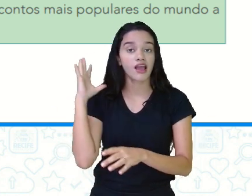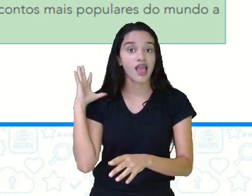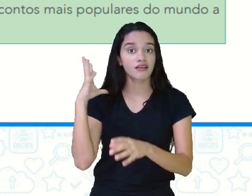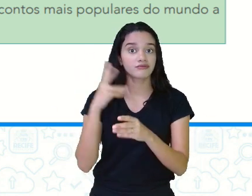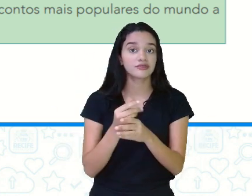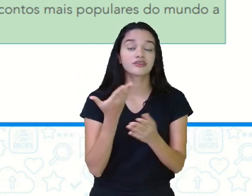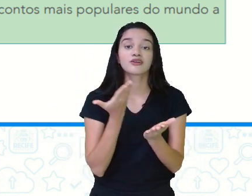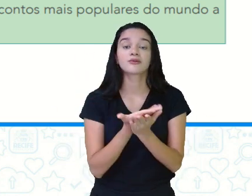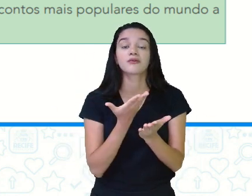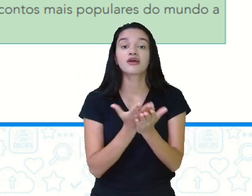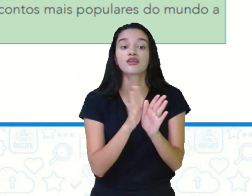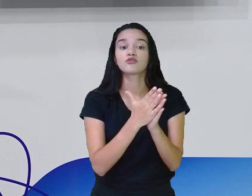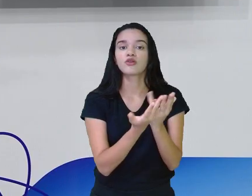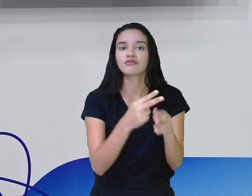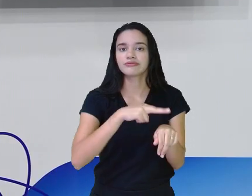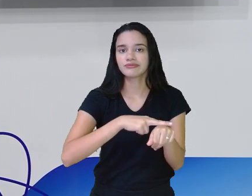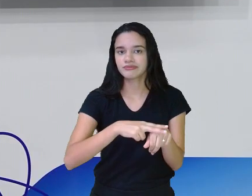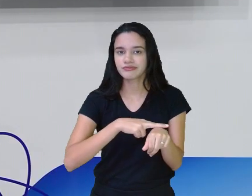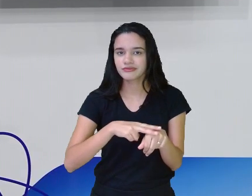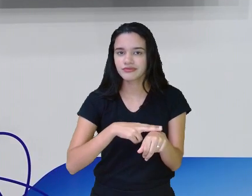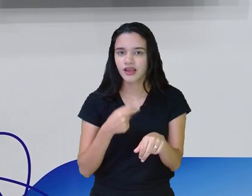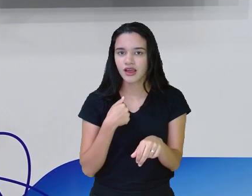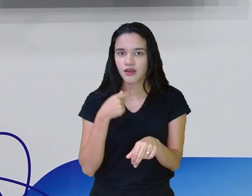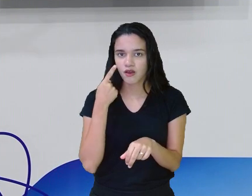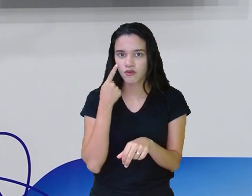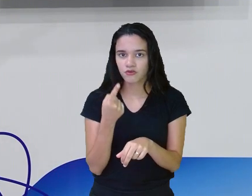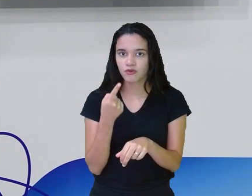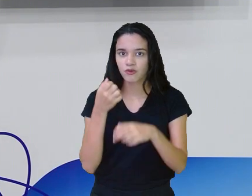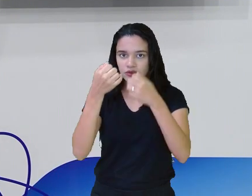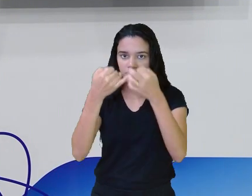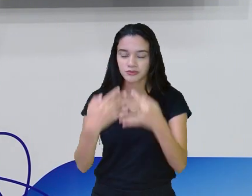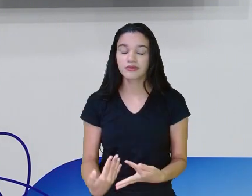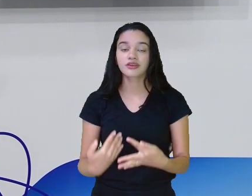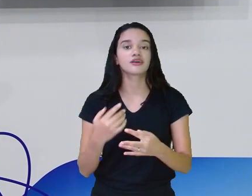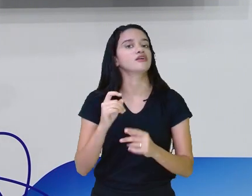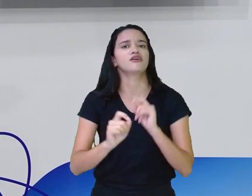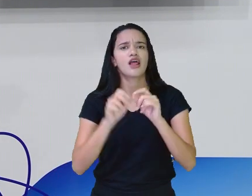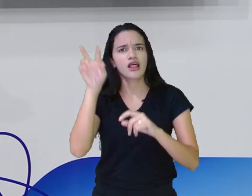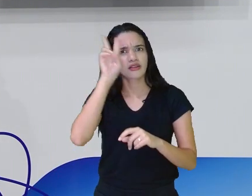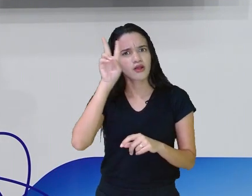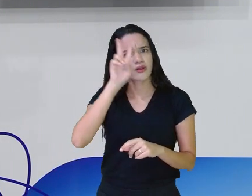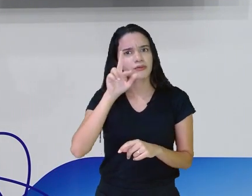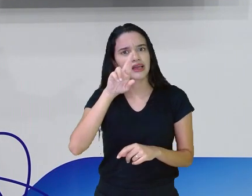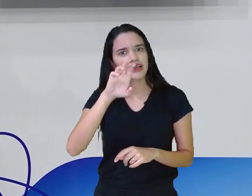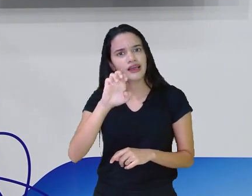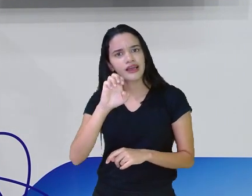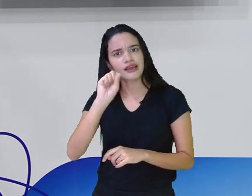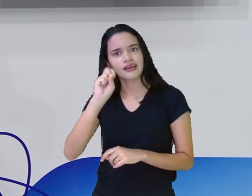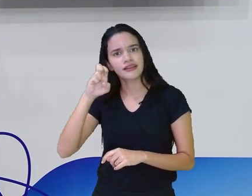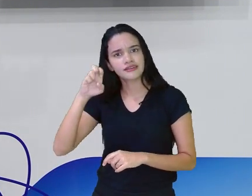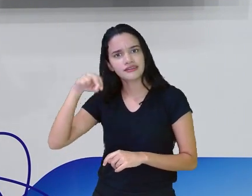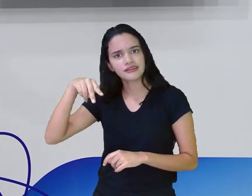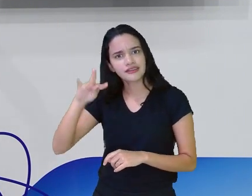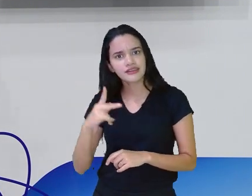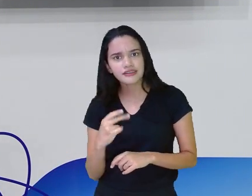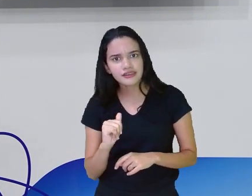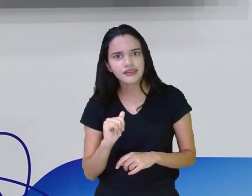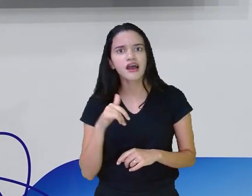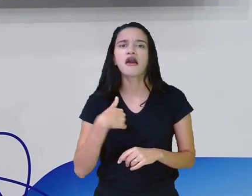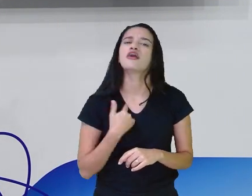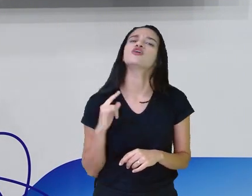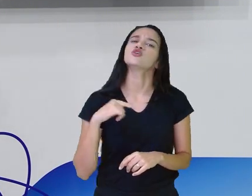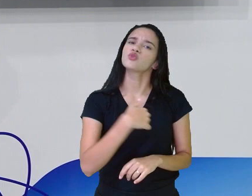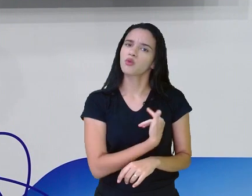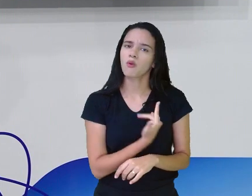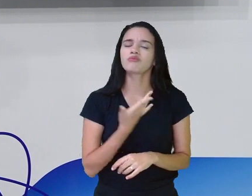material do Aprender Sempre. Eu vou dar aqui uma resenha sobre ele. O que? Não lembra o que é resenha? Ô, gente, resenha a gente trabalhou